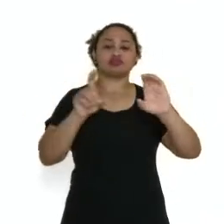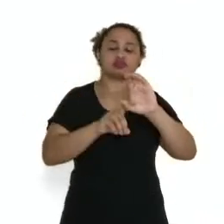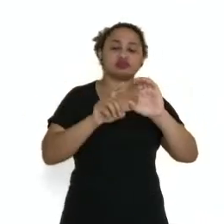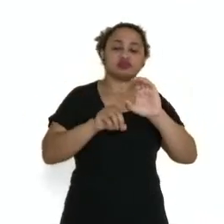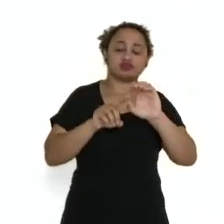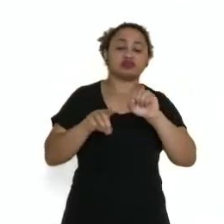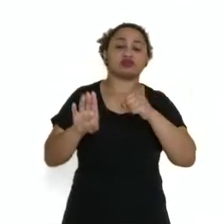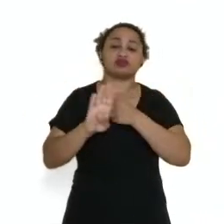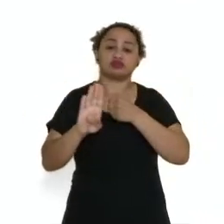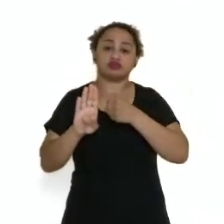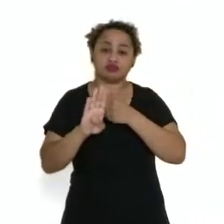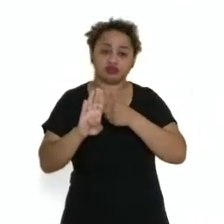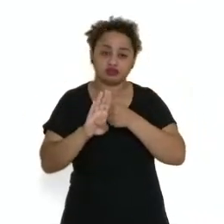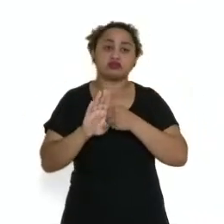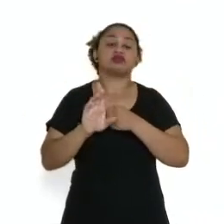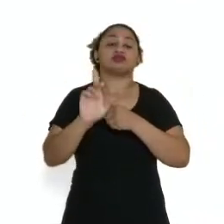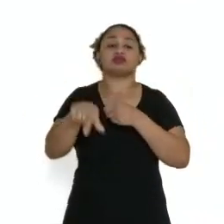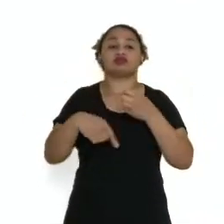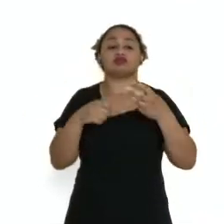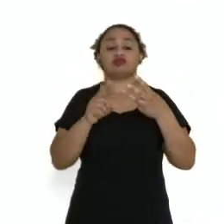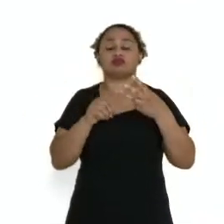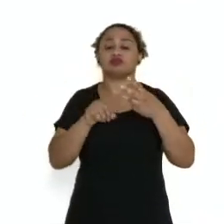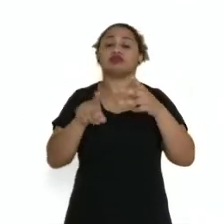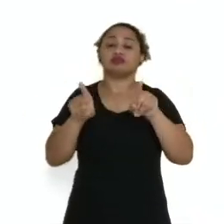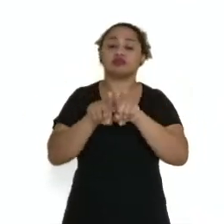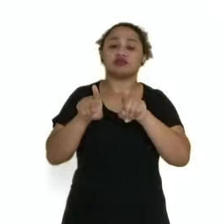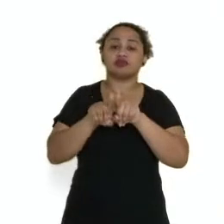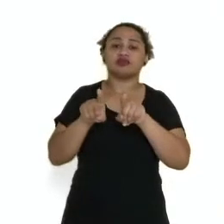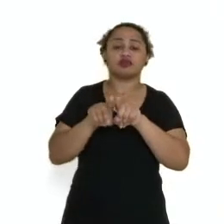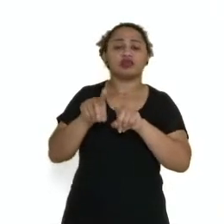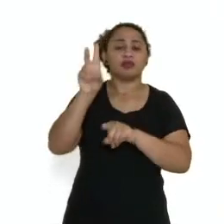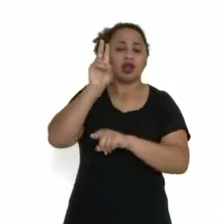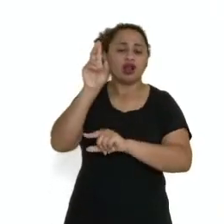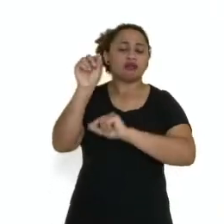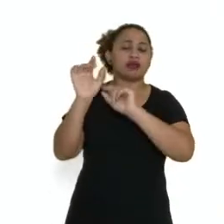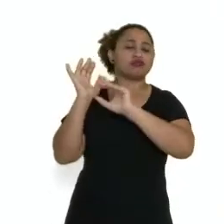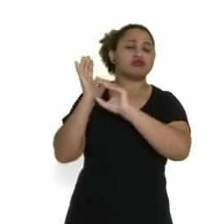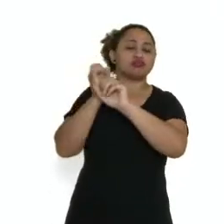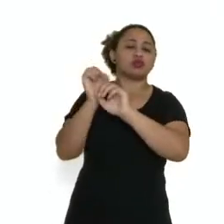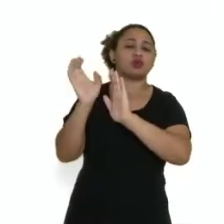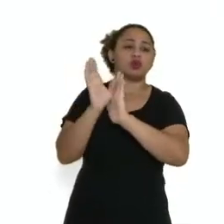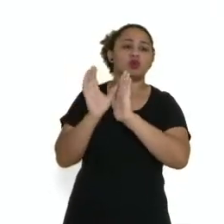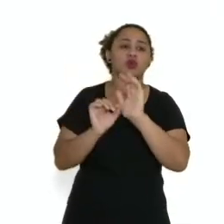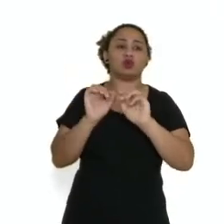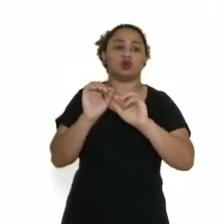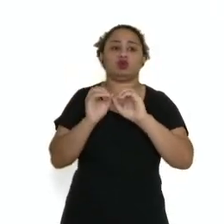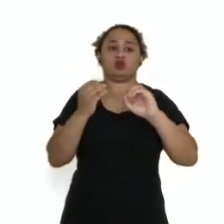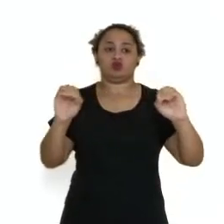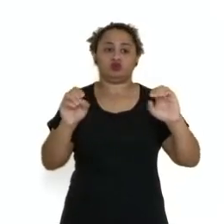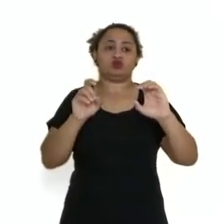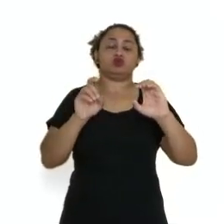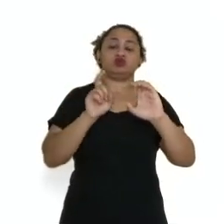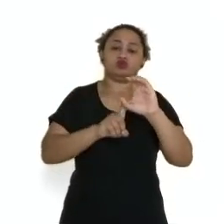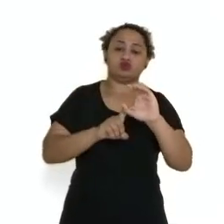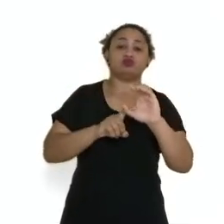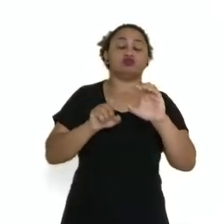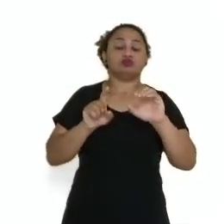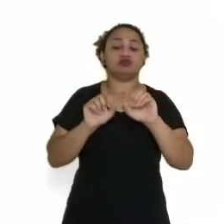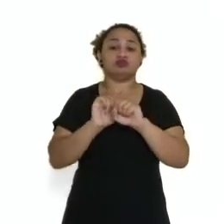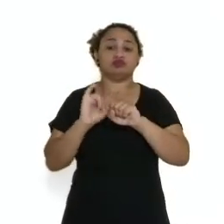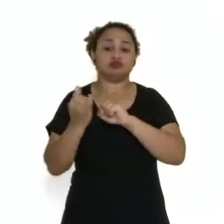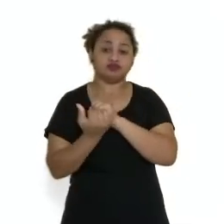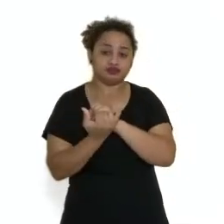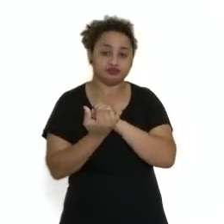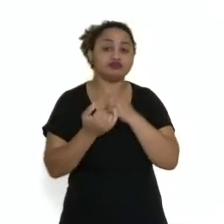substantivas apositivas, rever as orações substantivas e adjetivas. Combinado? O